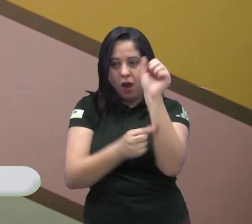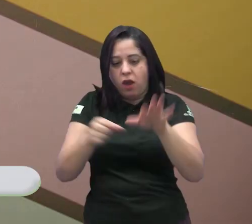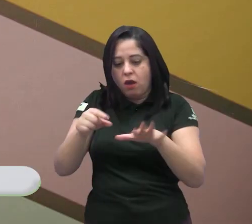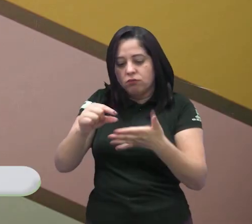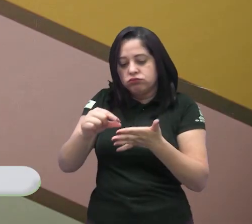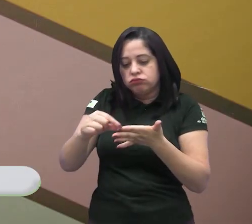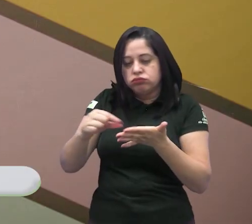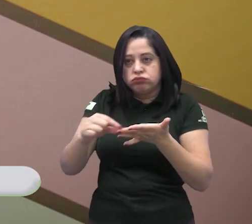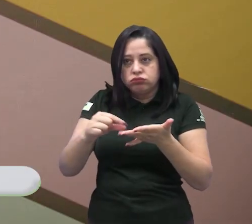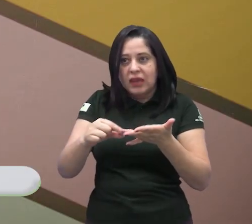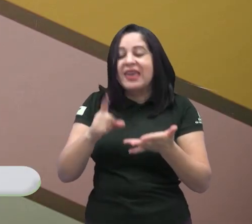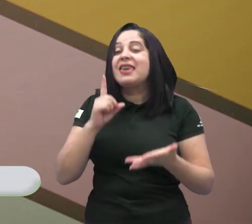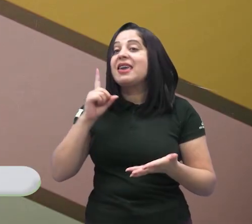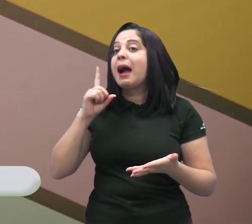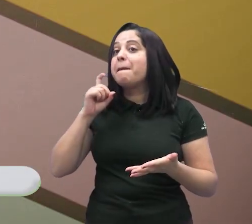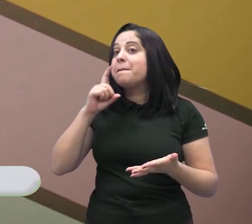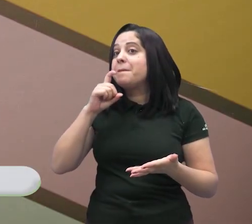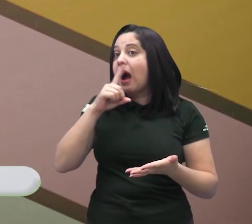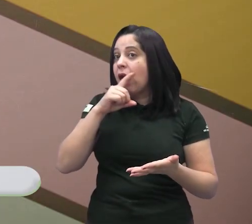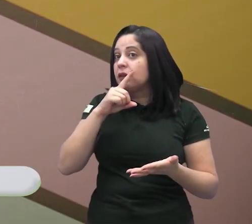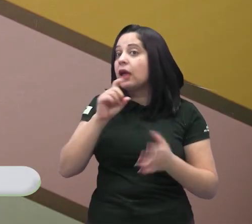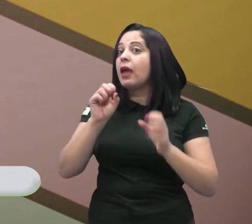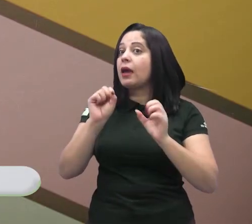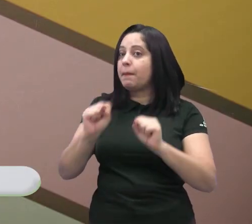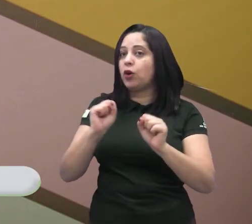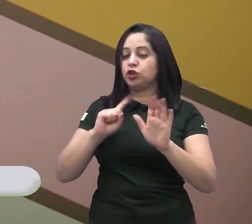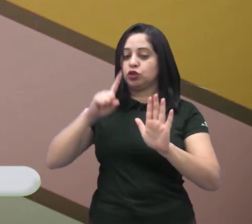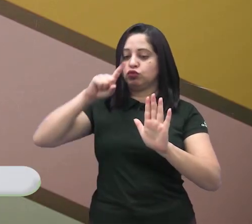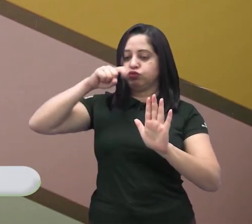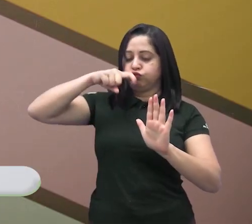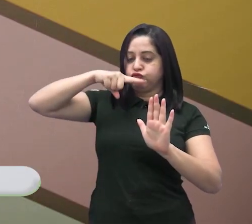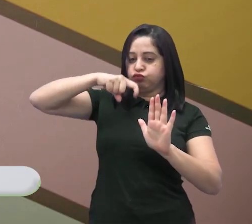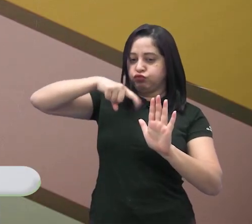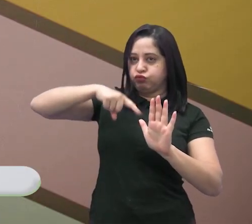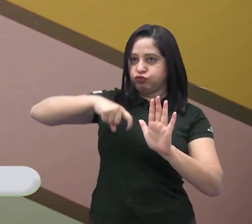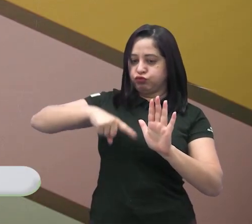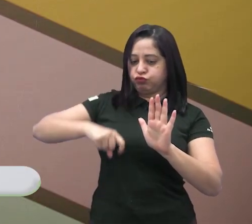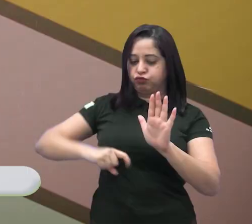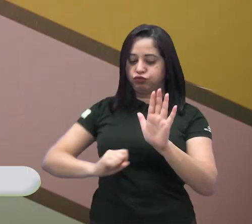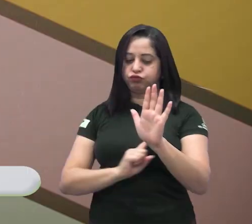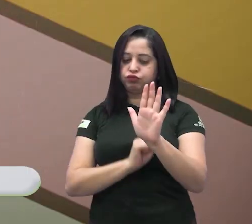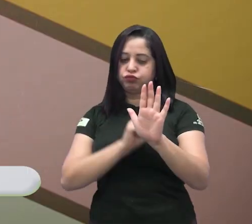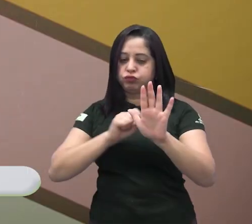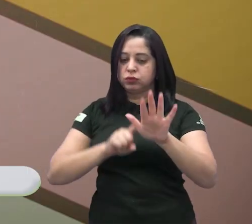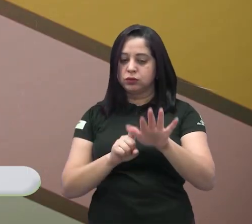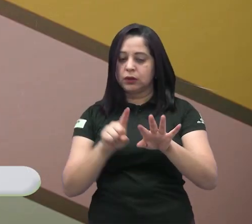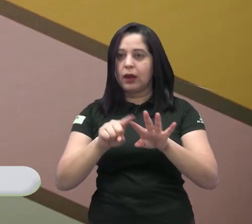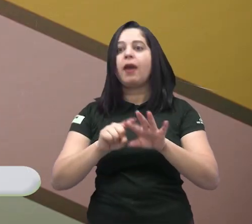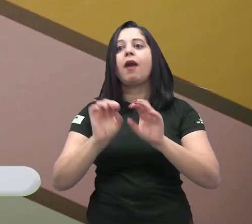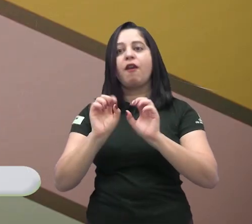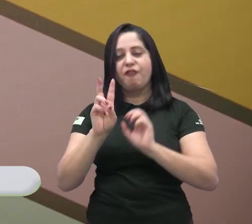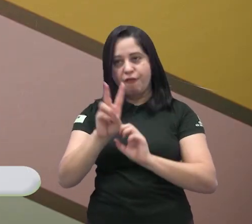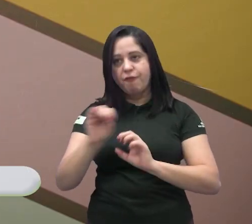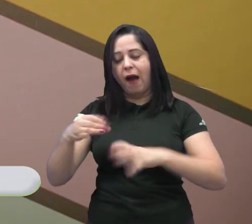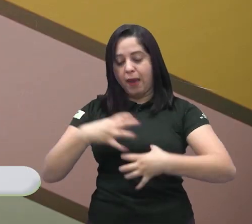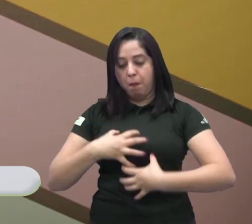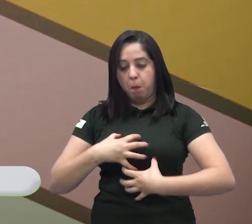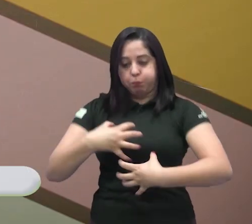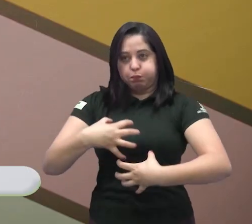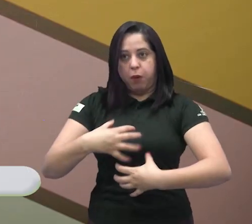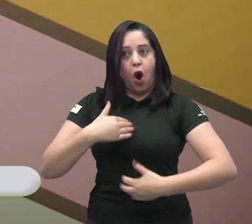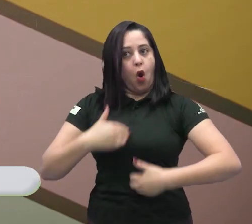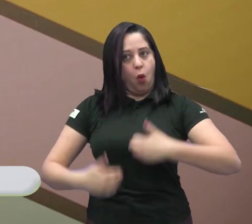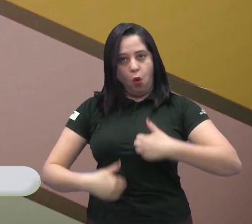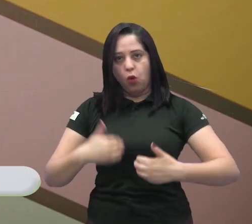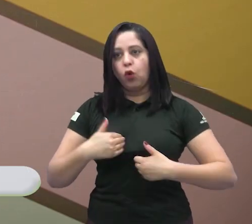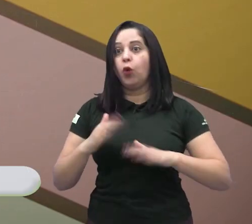E as bactérias que estão na boca são oportunistas. Se elas caem na corrente sanguínea, vão causar infecções no corpo todo. Então